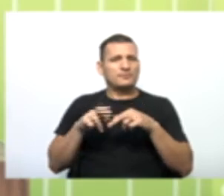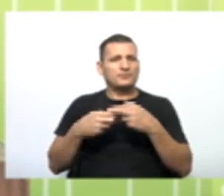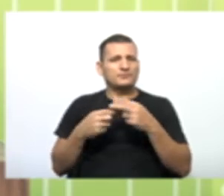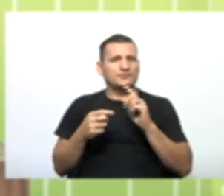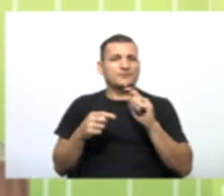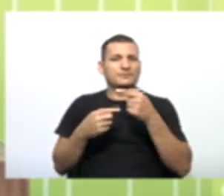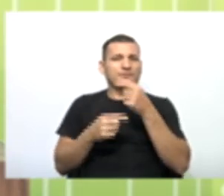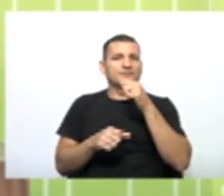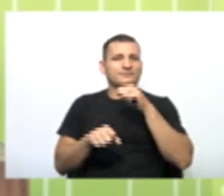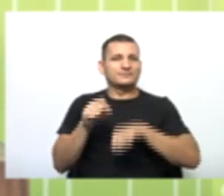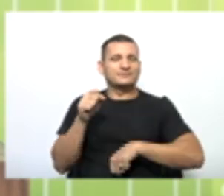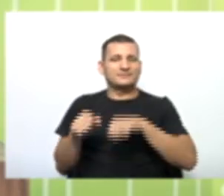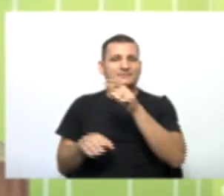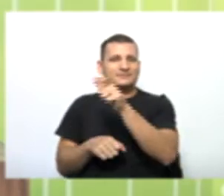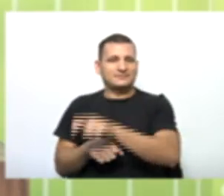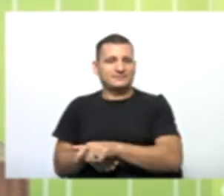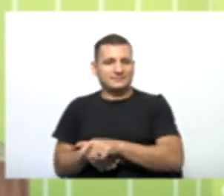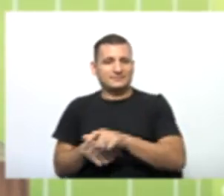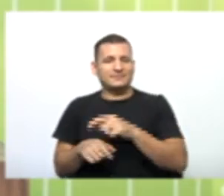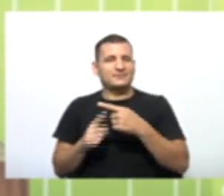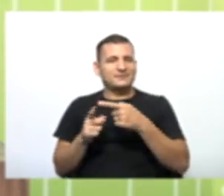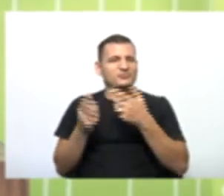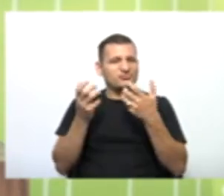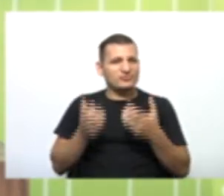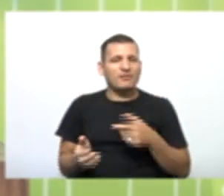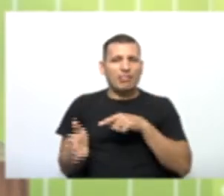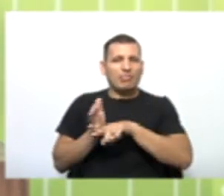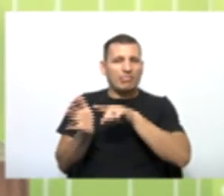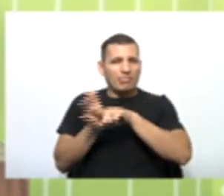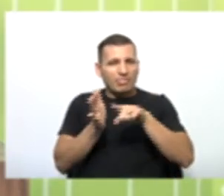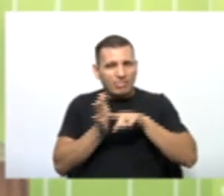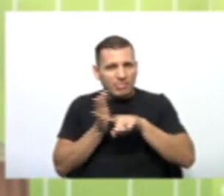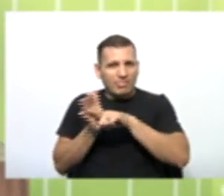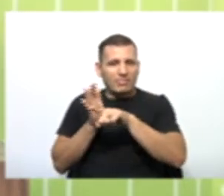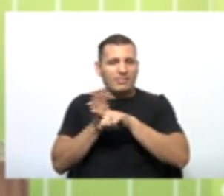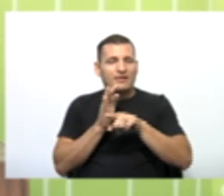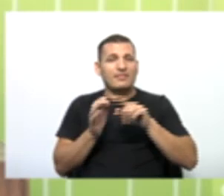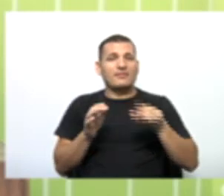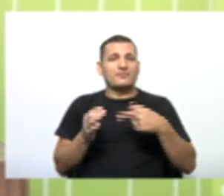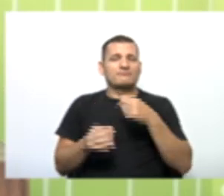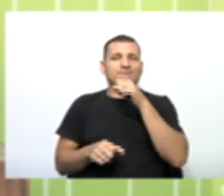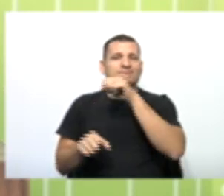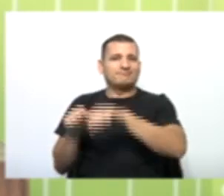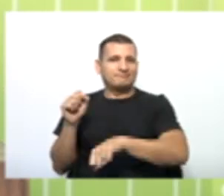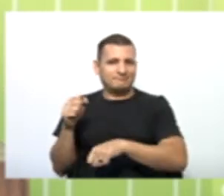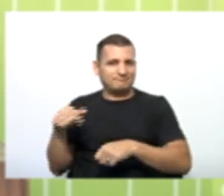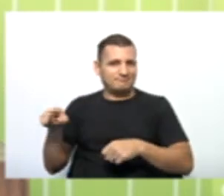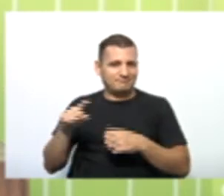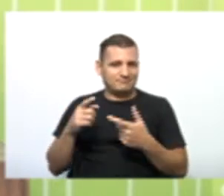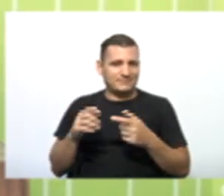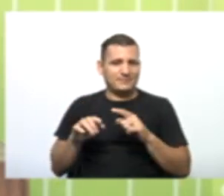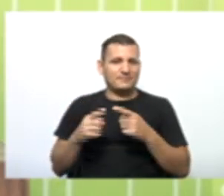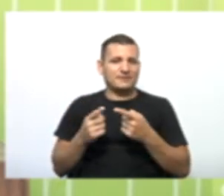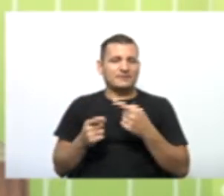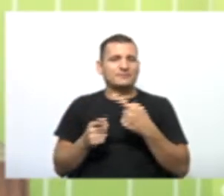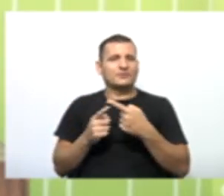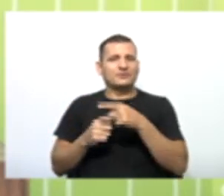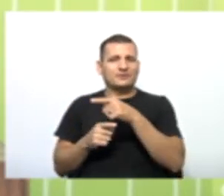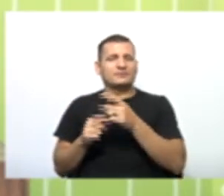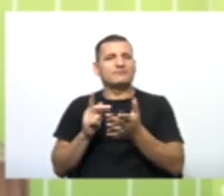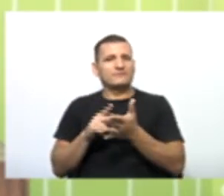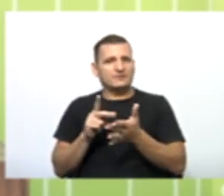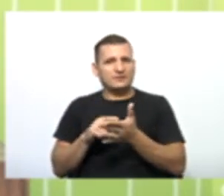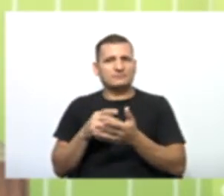ele depois. Brinca assim. Só que ele é tão chato, perguntando de tudo, que depois vão querer matar ele. Mas foi porque ele chegou a incomodar